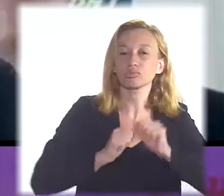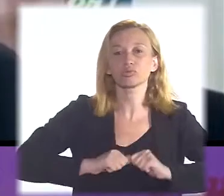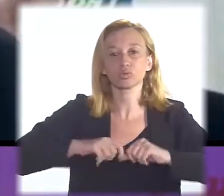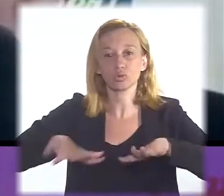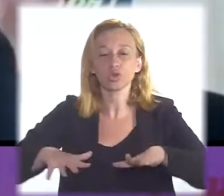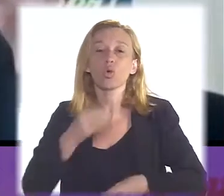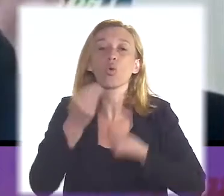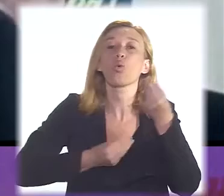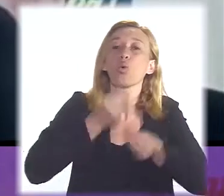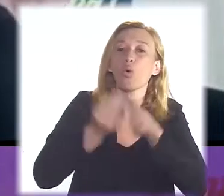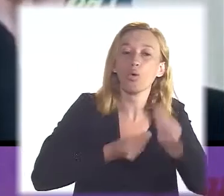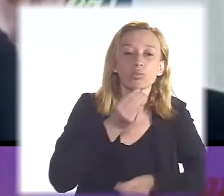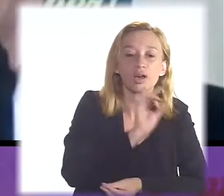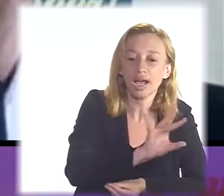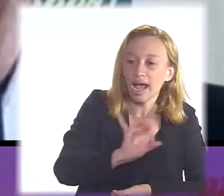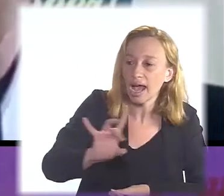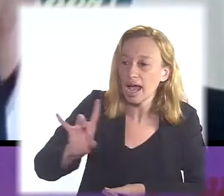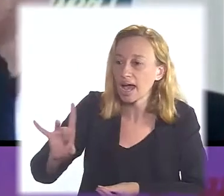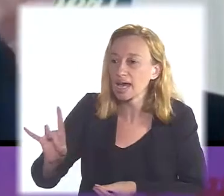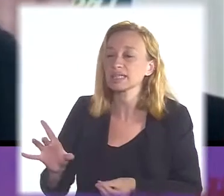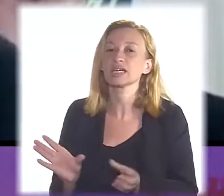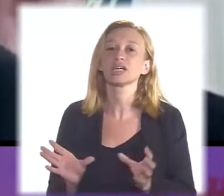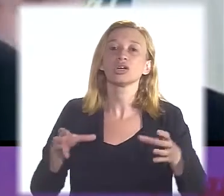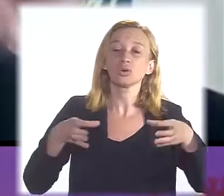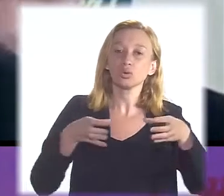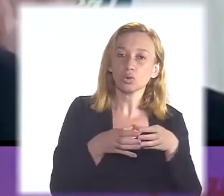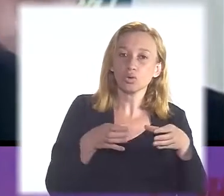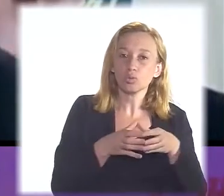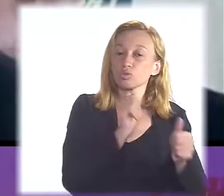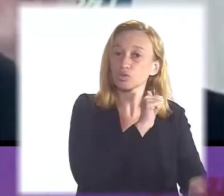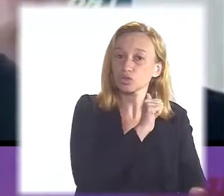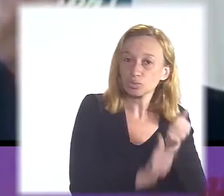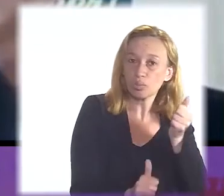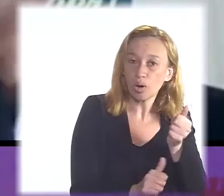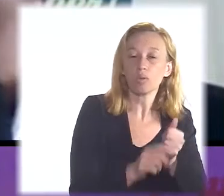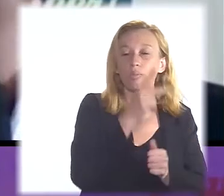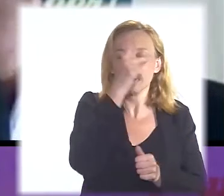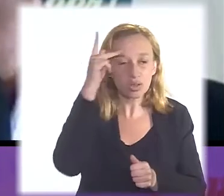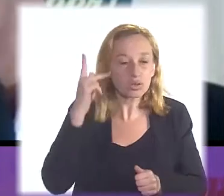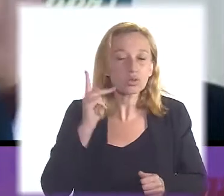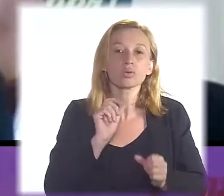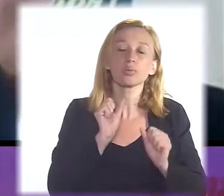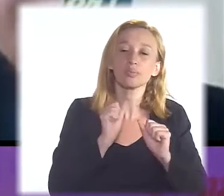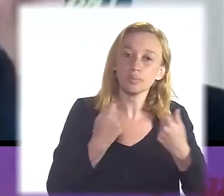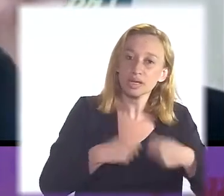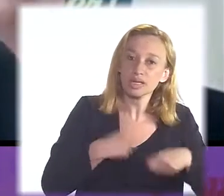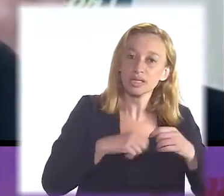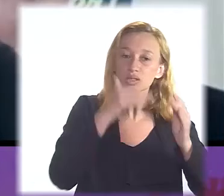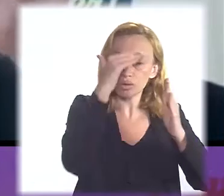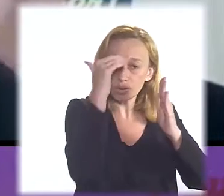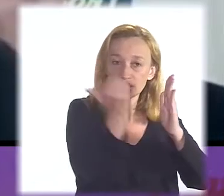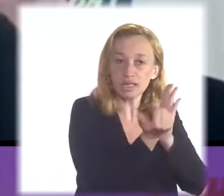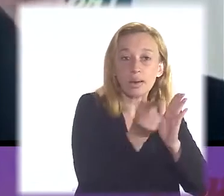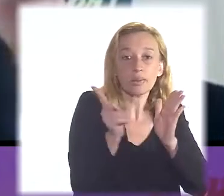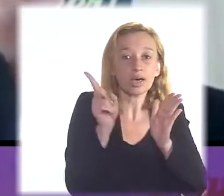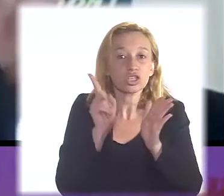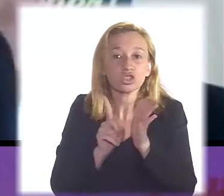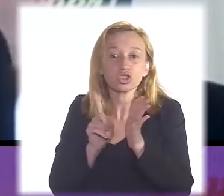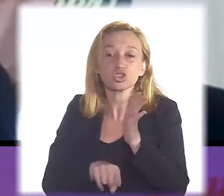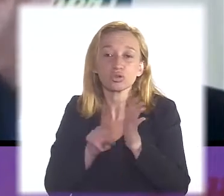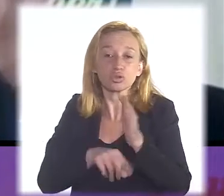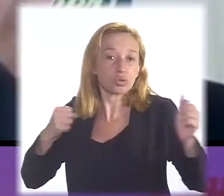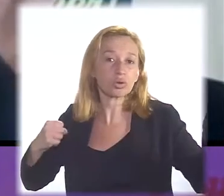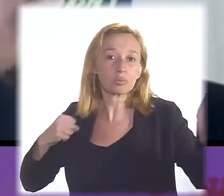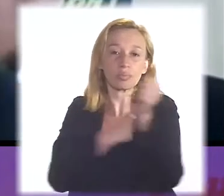pandemia, de como cada atleta, cada membro da comissão técnica, cada clube deve proceder para minimizar